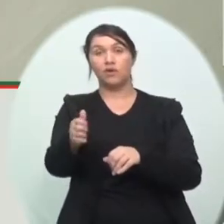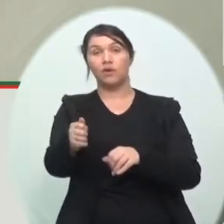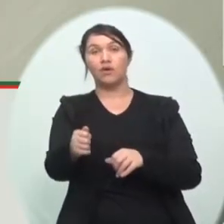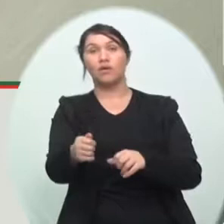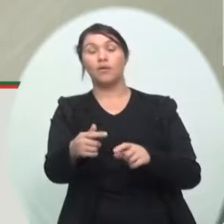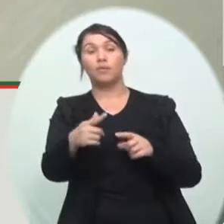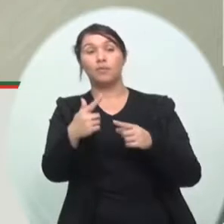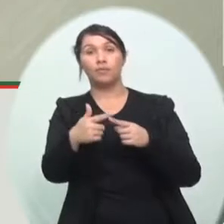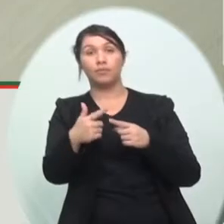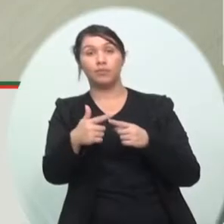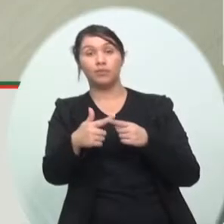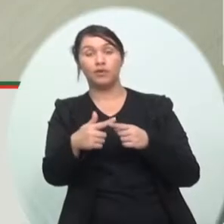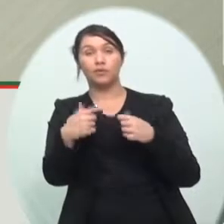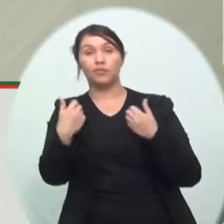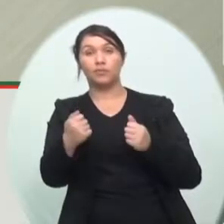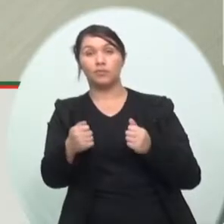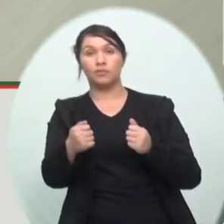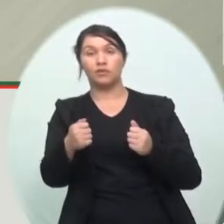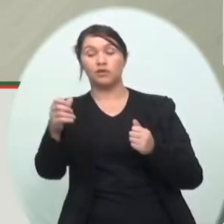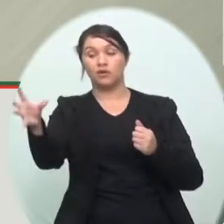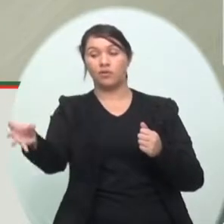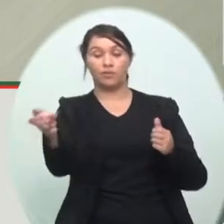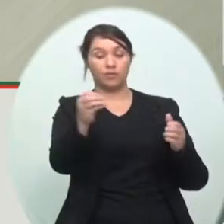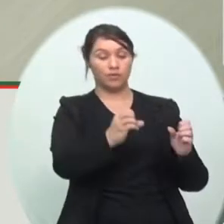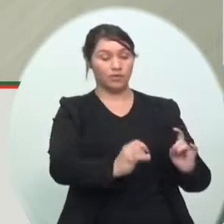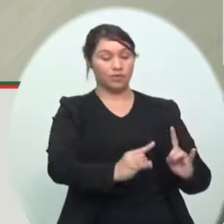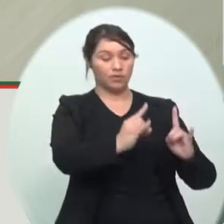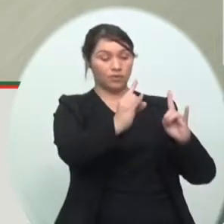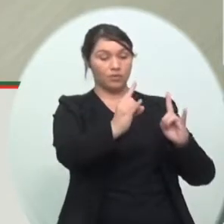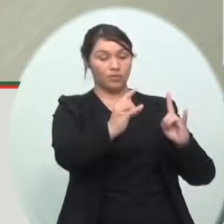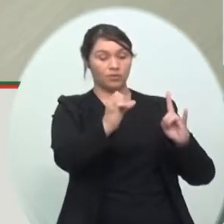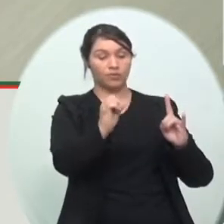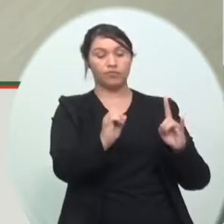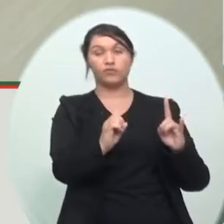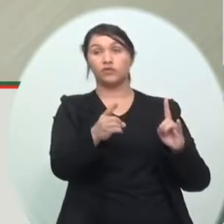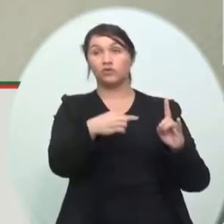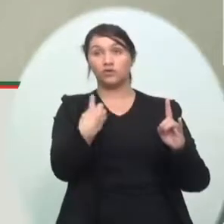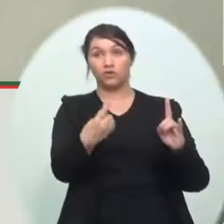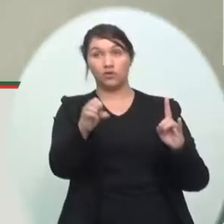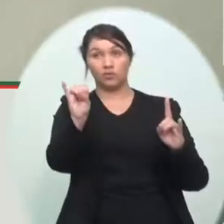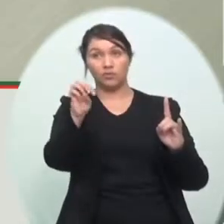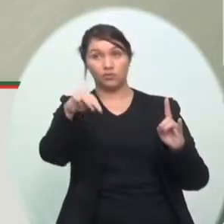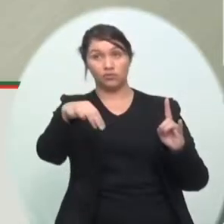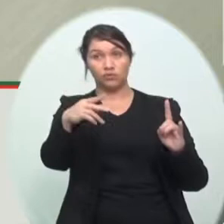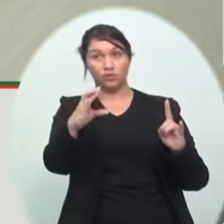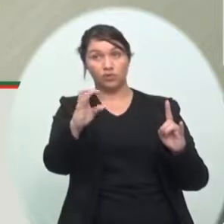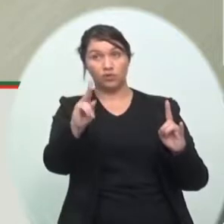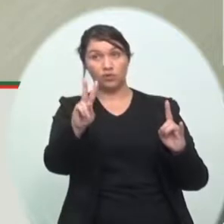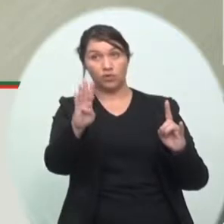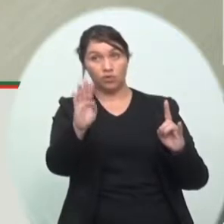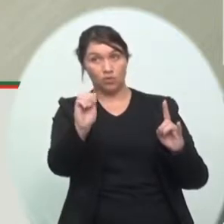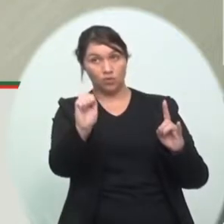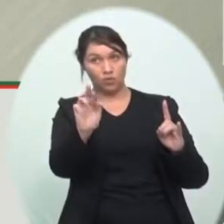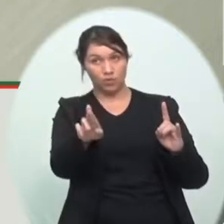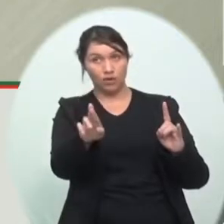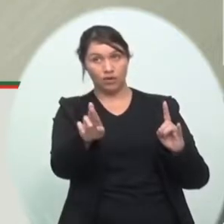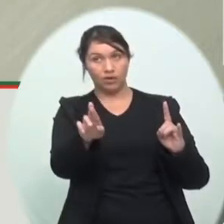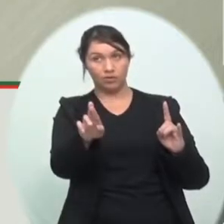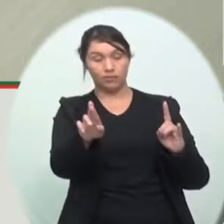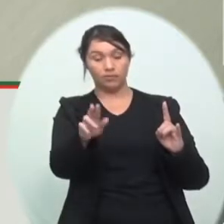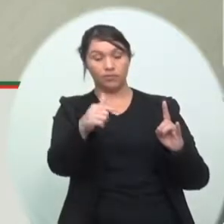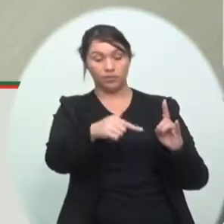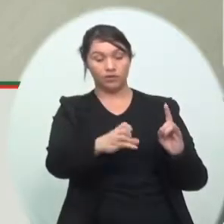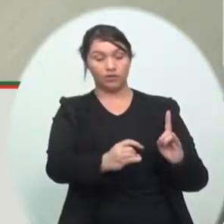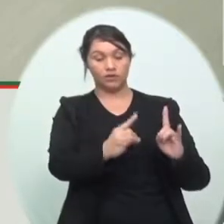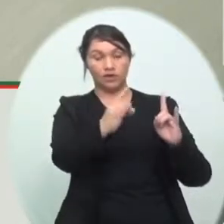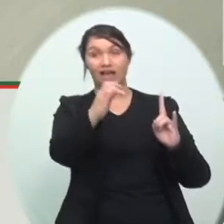incubar essa estrutura inicialmente dentro da sua casa, para depois, a partir do momento que o prédio estiver pronto, nós só